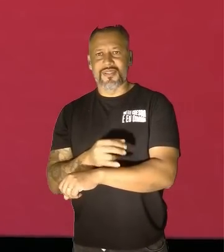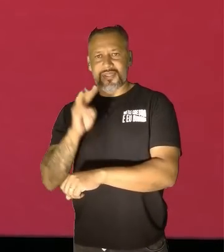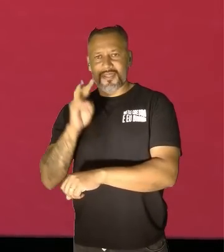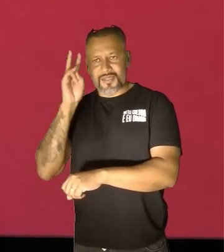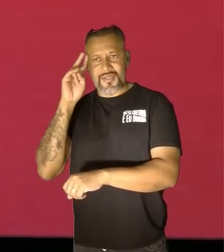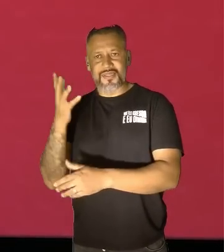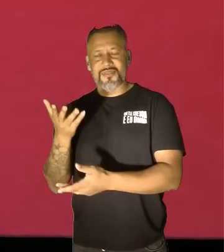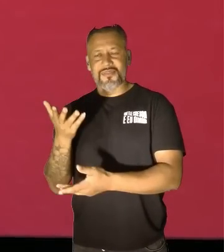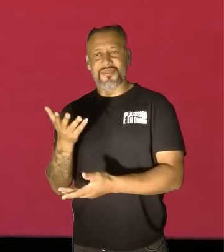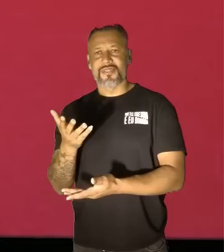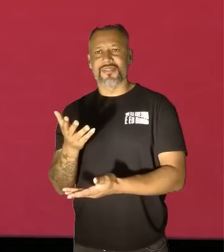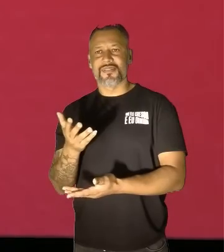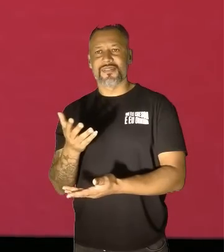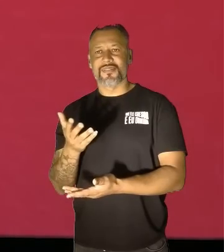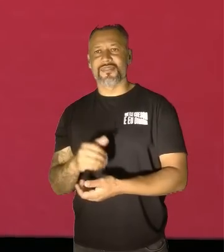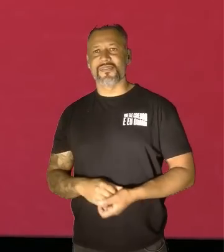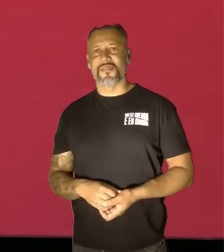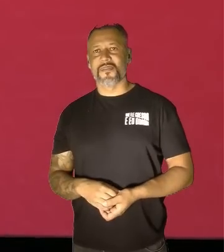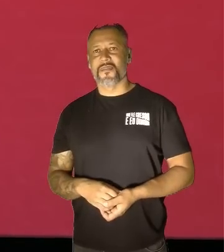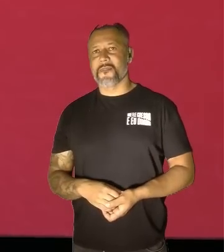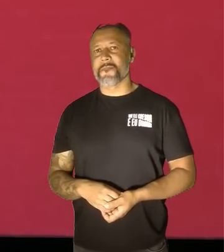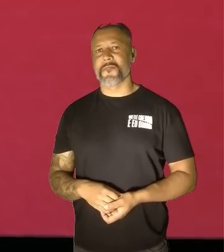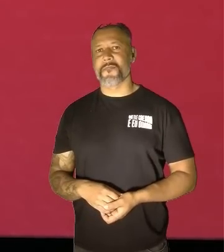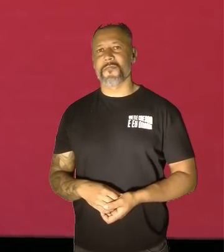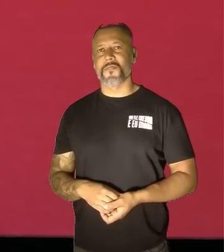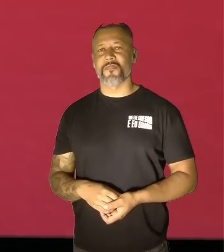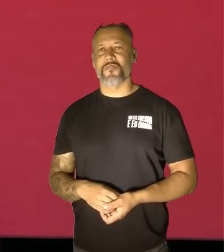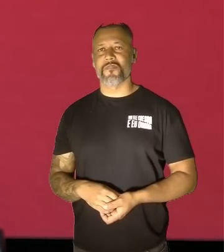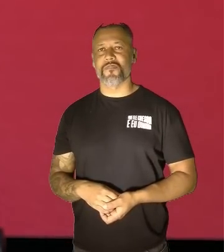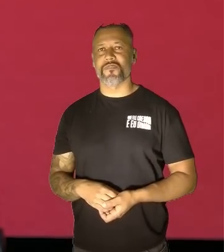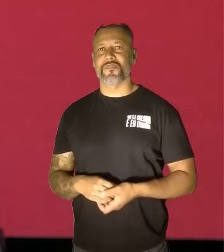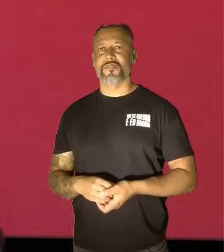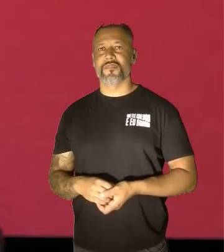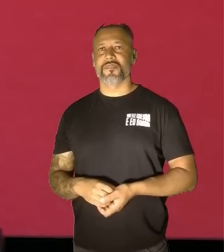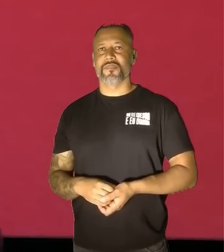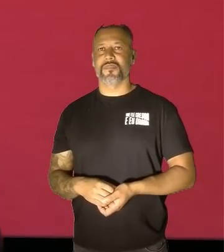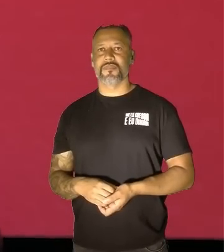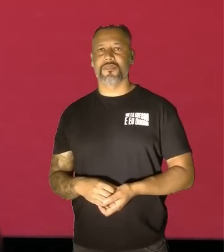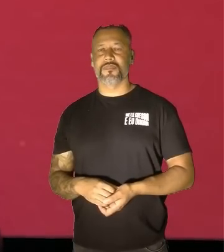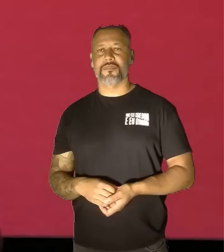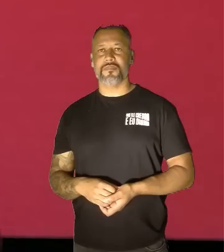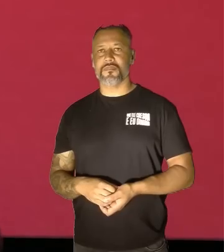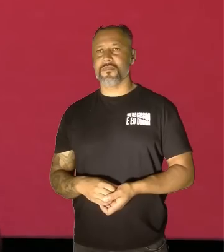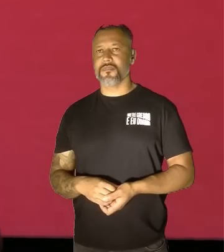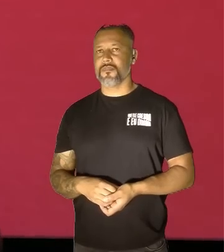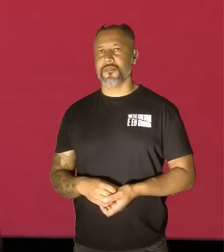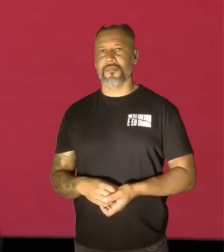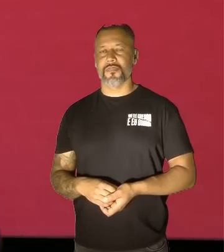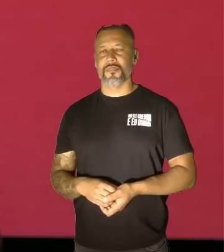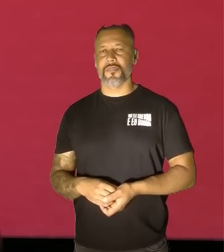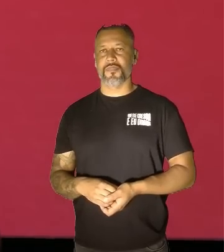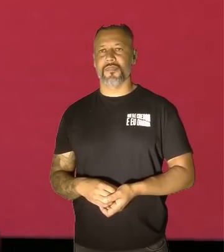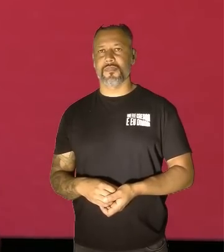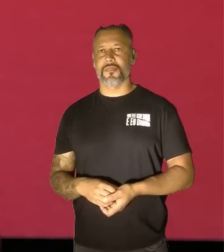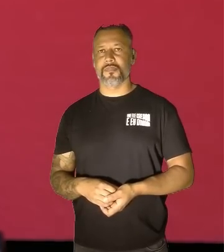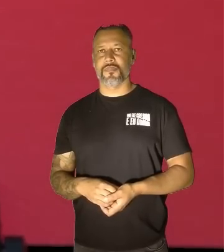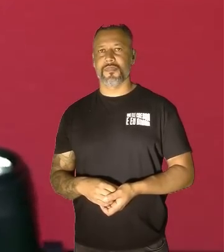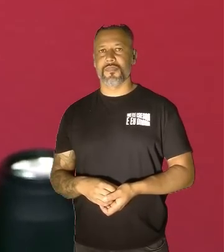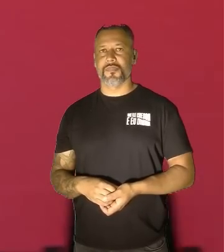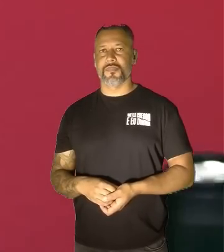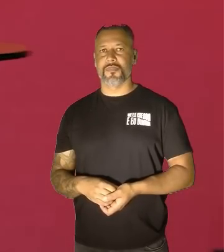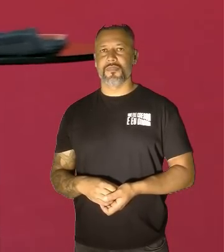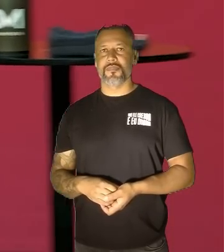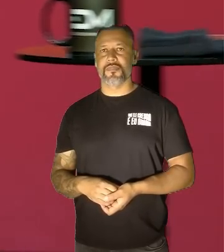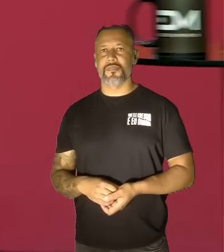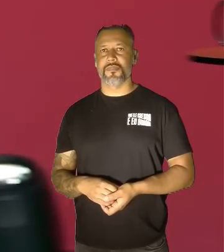José? Lembra? Pela manhã, José tinha uma túnica de talar. Pela manhã, José correndo no